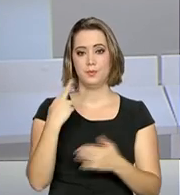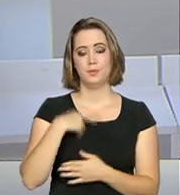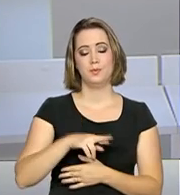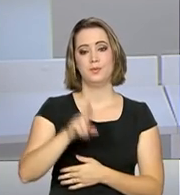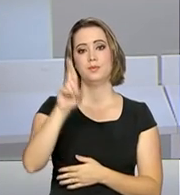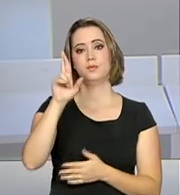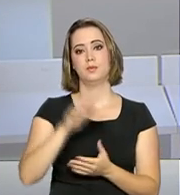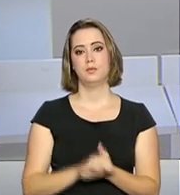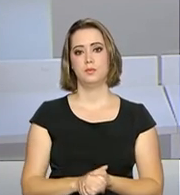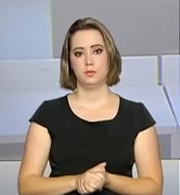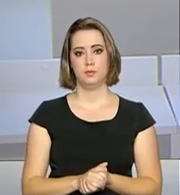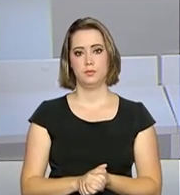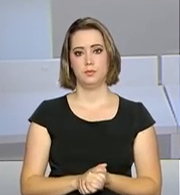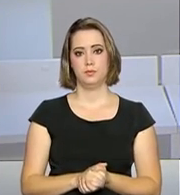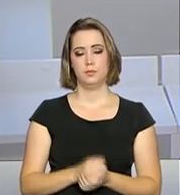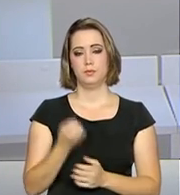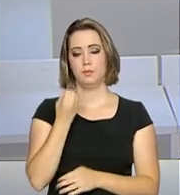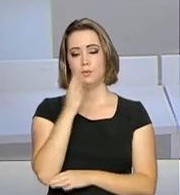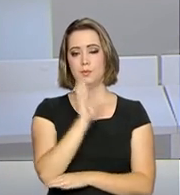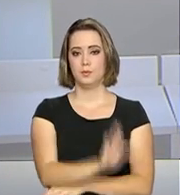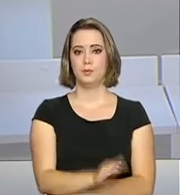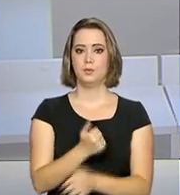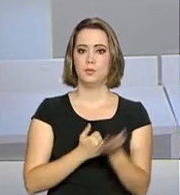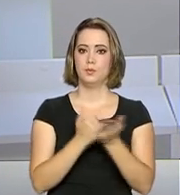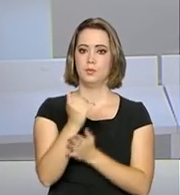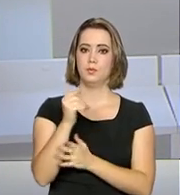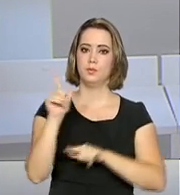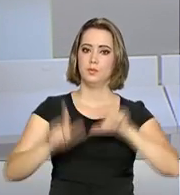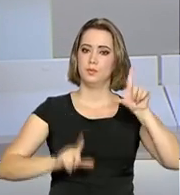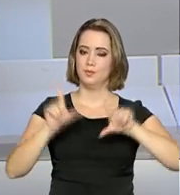edição do Repórter NBR. Uma ótima tarde para você,